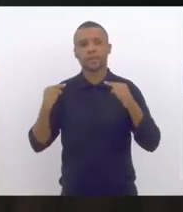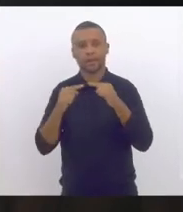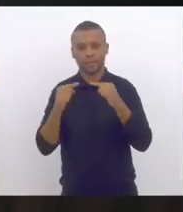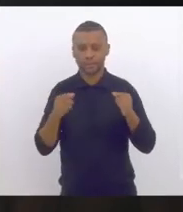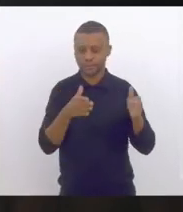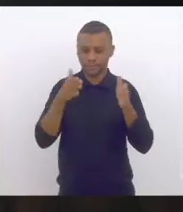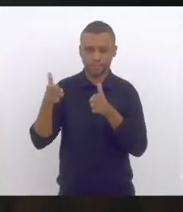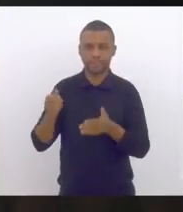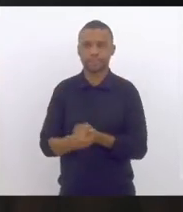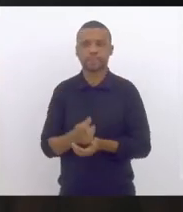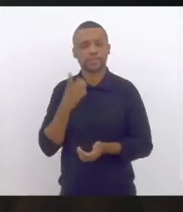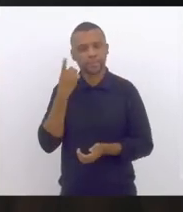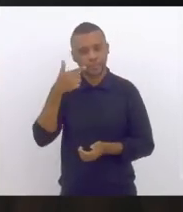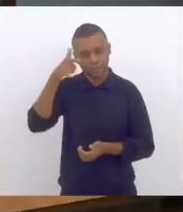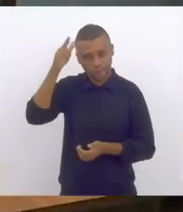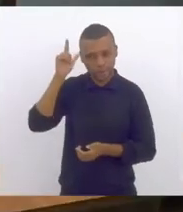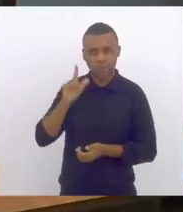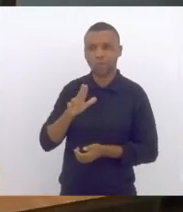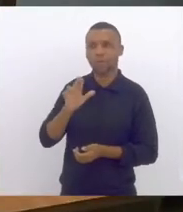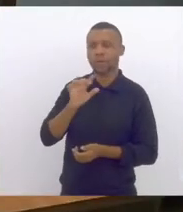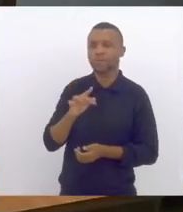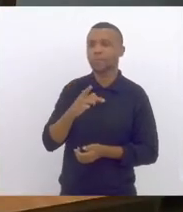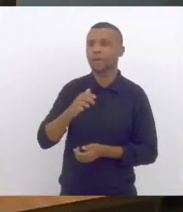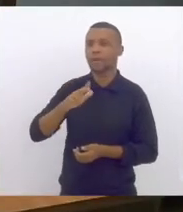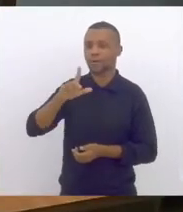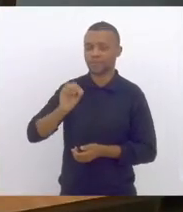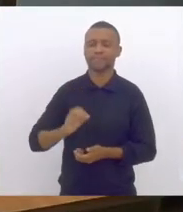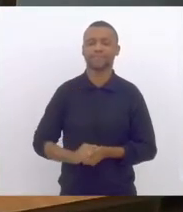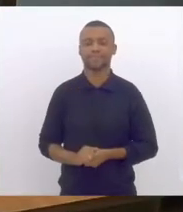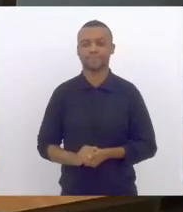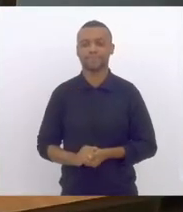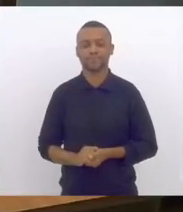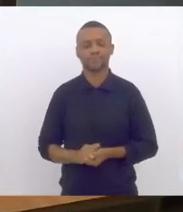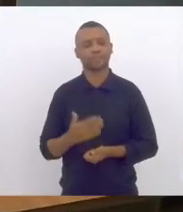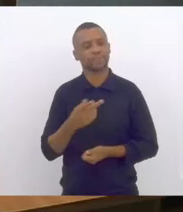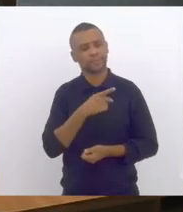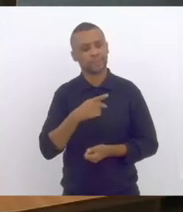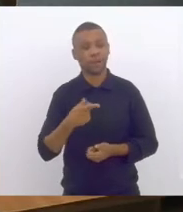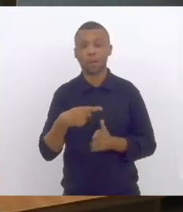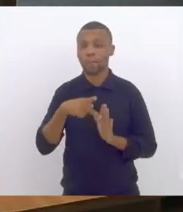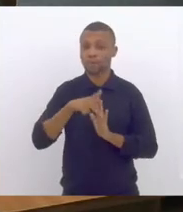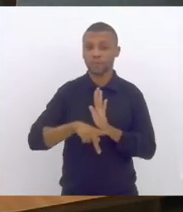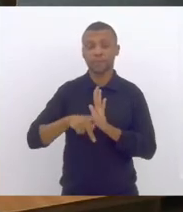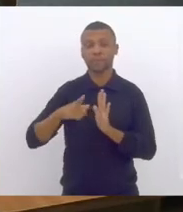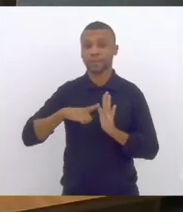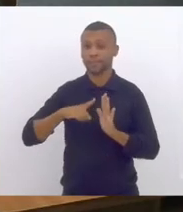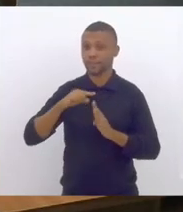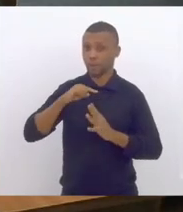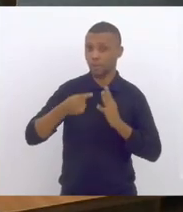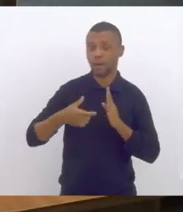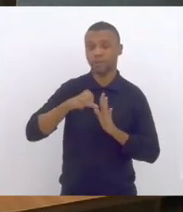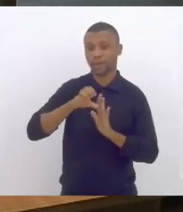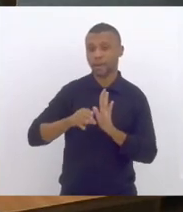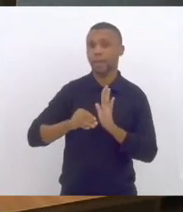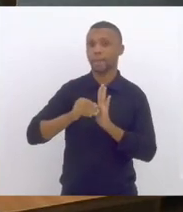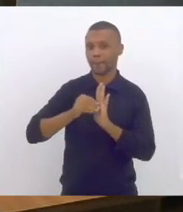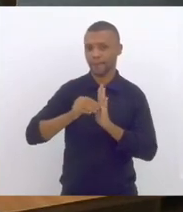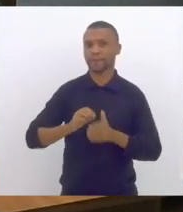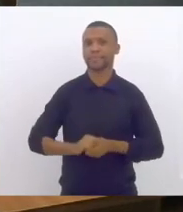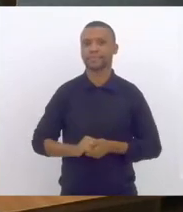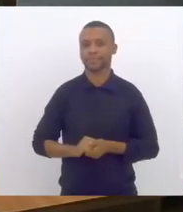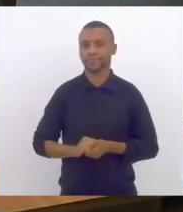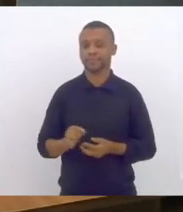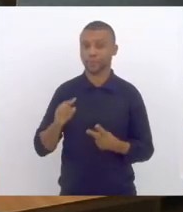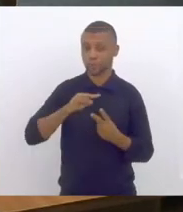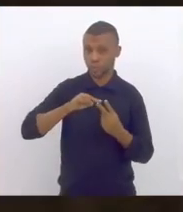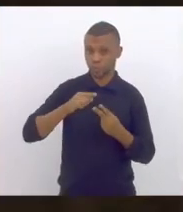Deputado Luiz Paulo. Senhora presidente, o projeto recebeu 4 emendas, 2 de